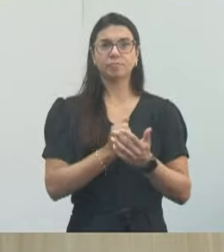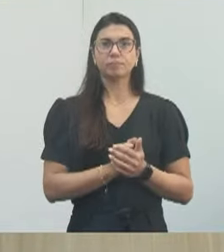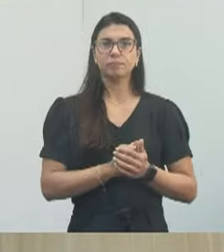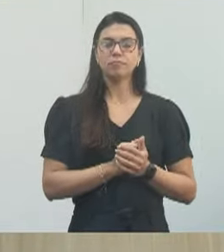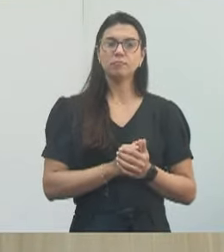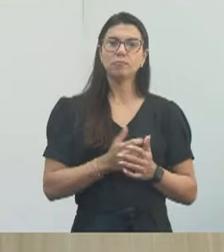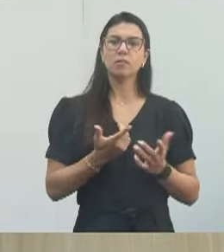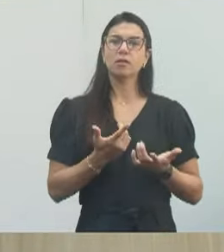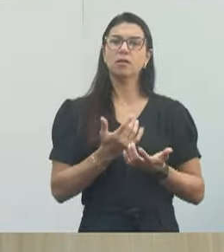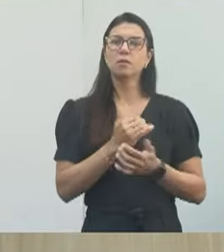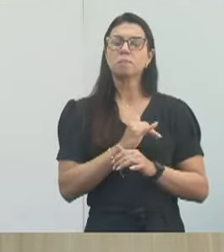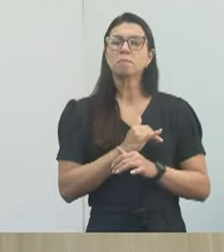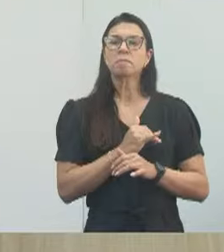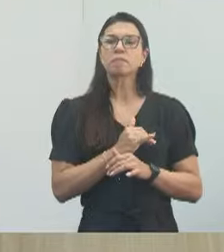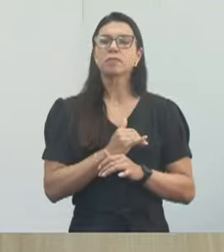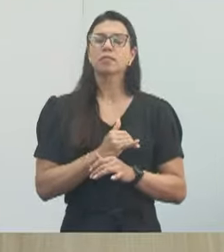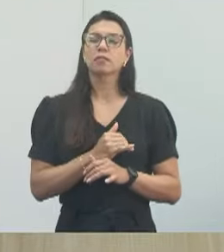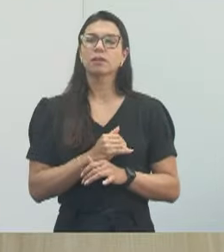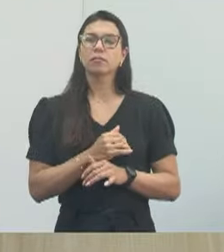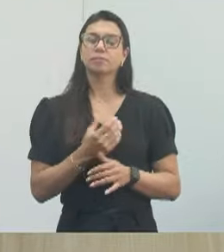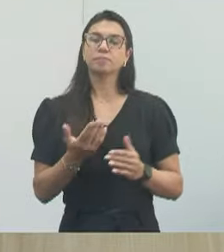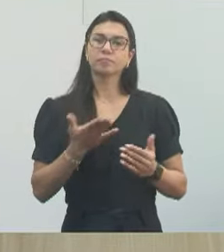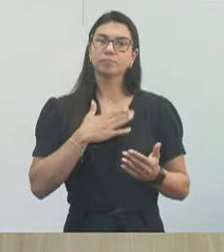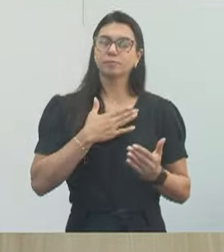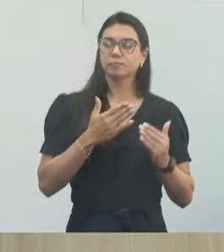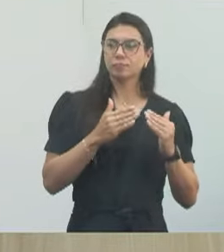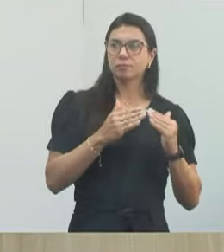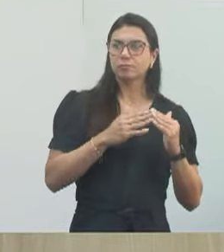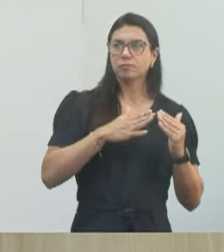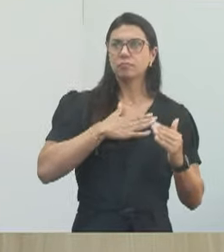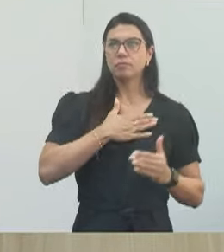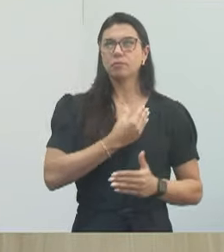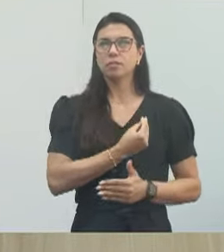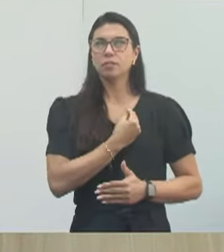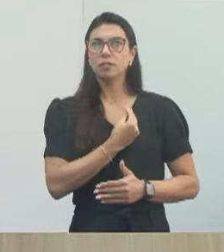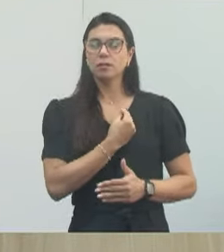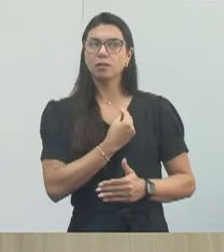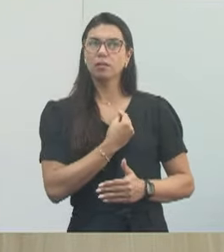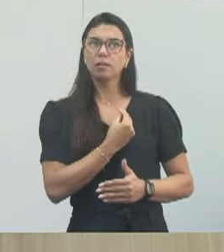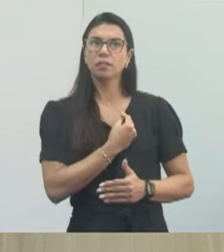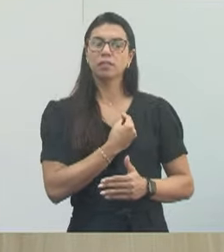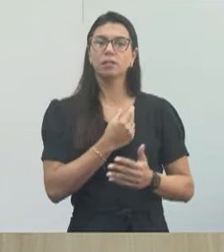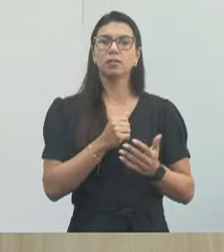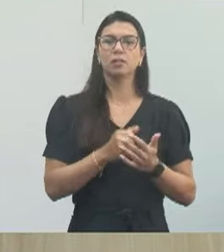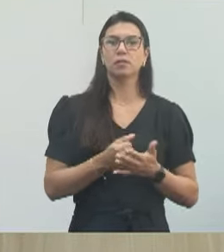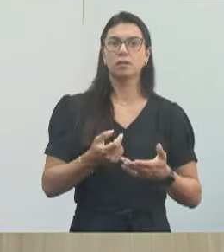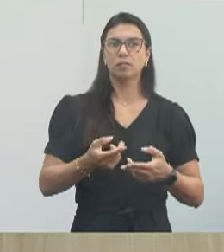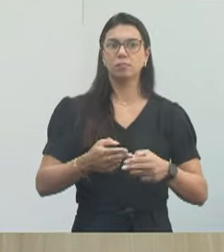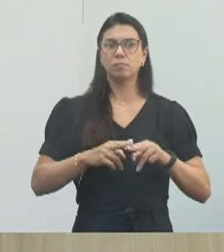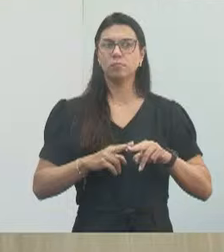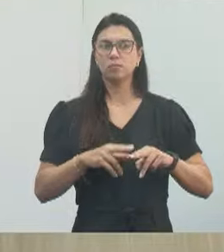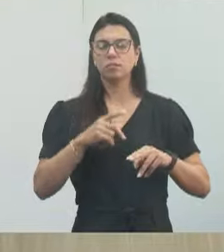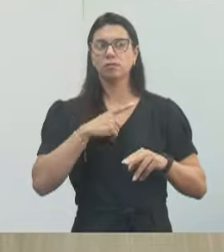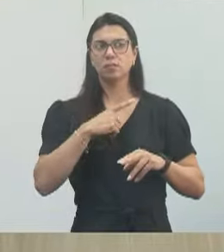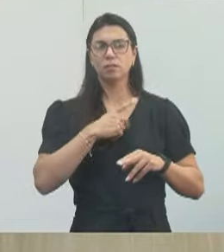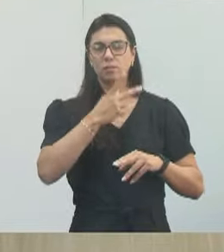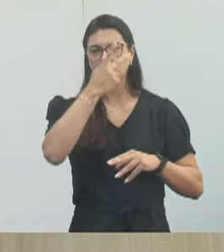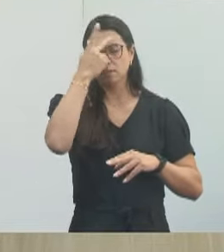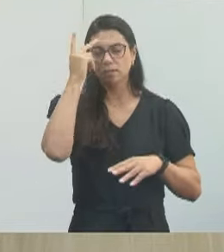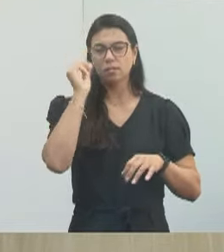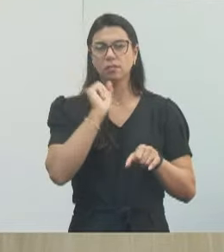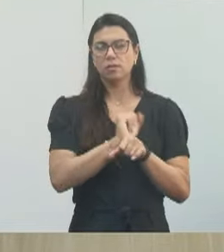participando de reuniões e acompanhando situação desses munícipes que aguardam a tão sonhada